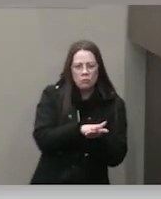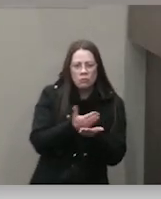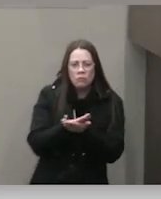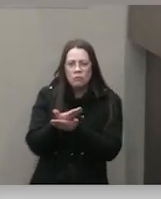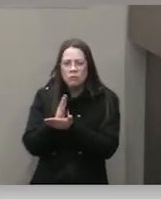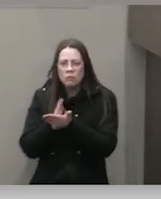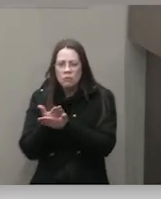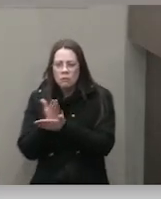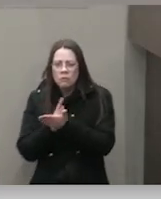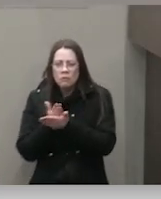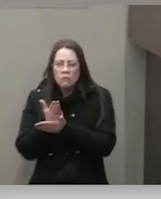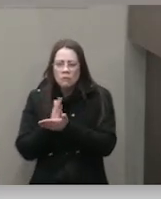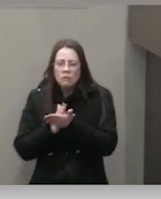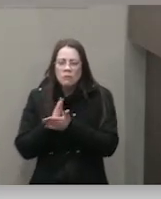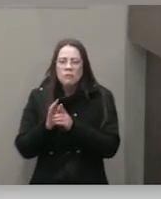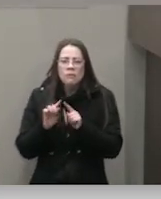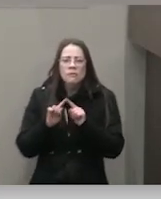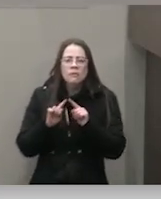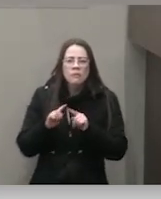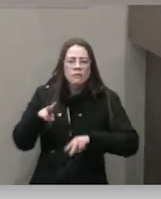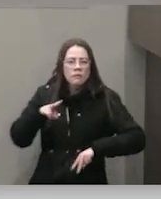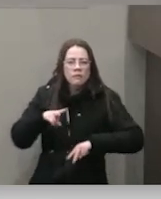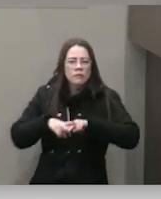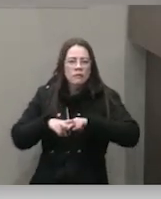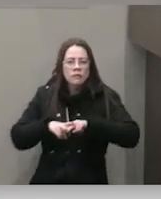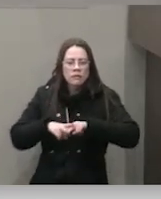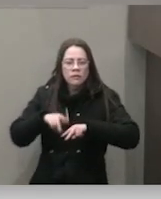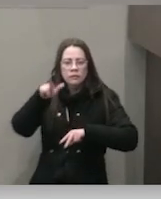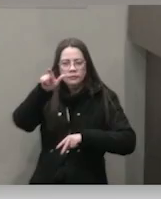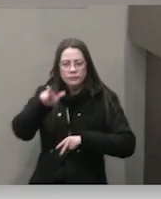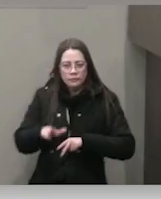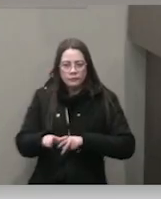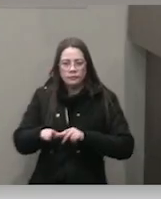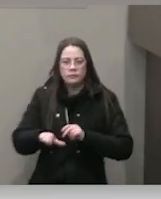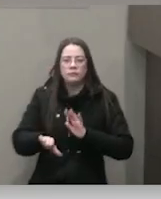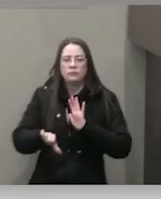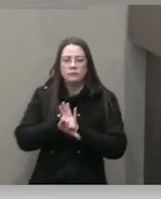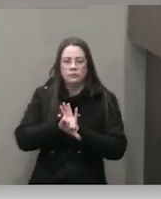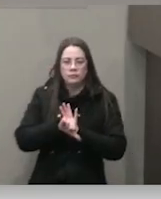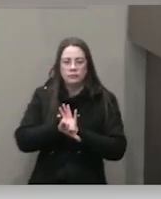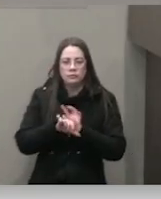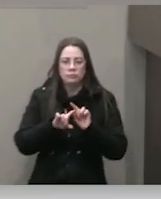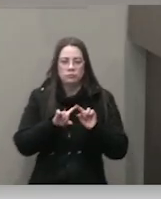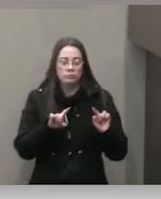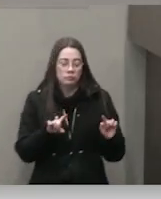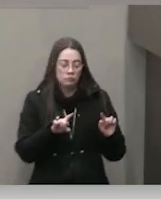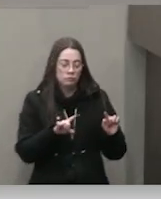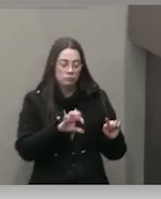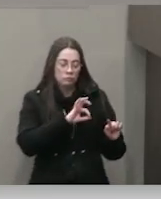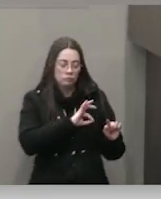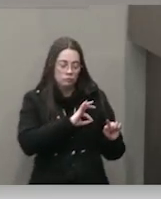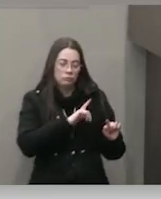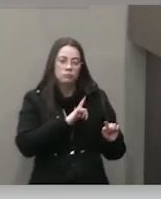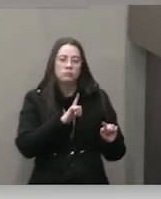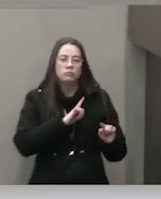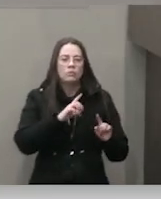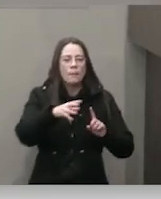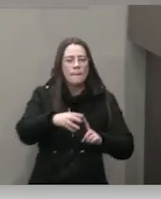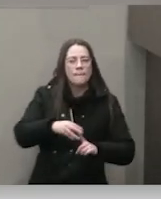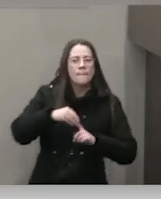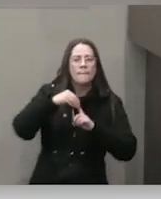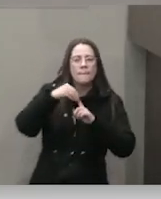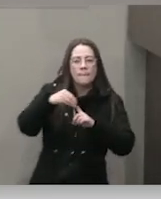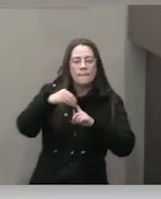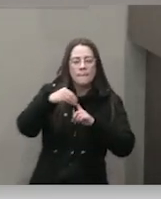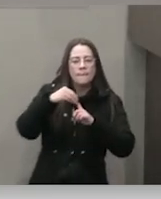incomodar e para prender só bandido. A polícia mantém a ordem, mas o principal alicerce